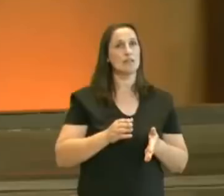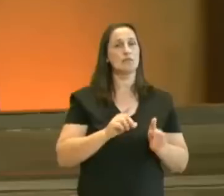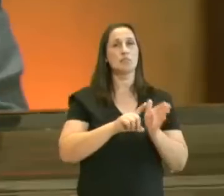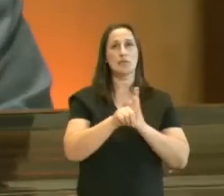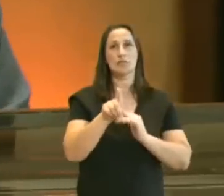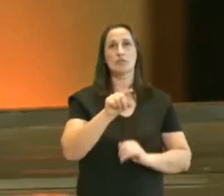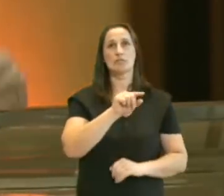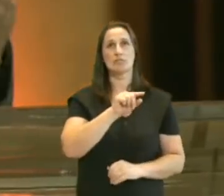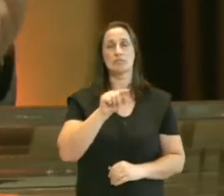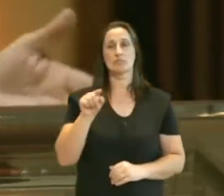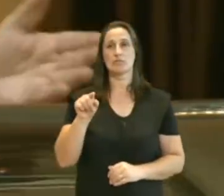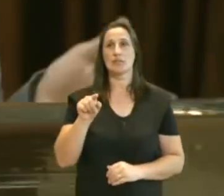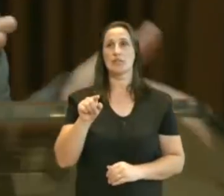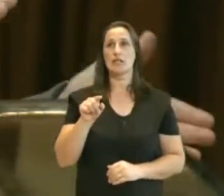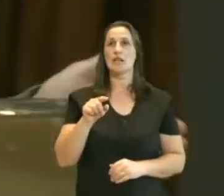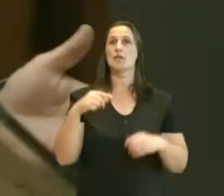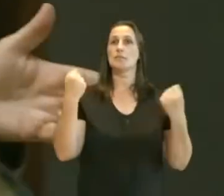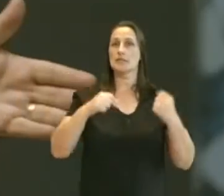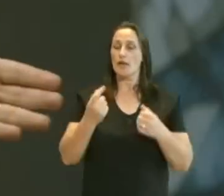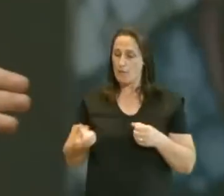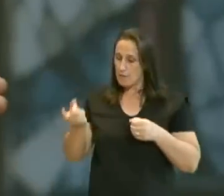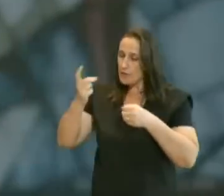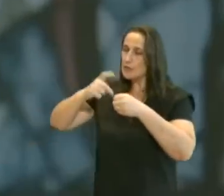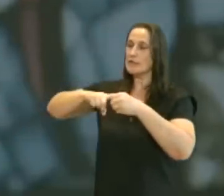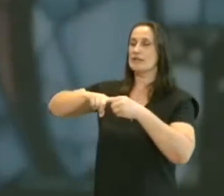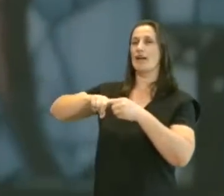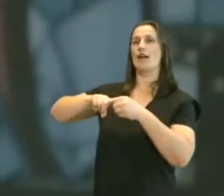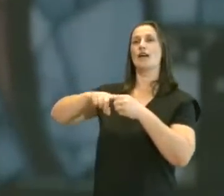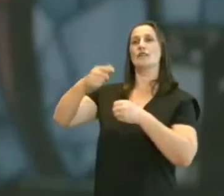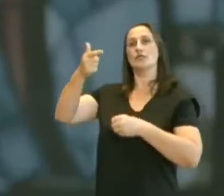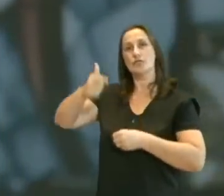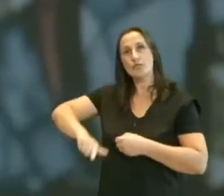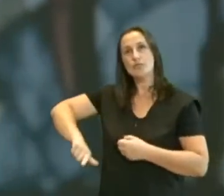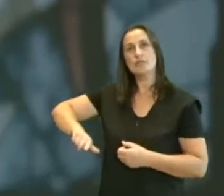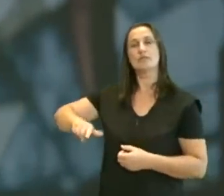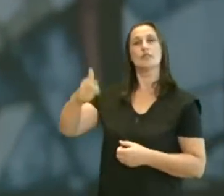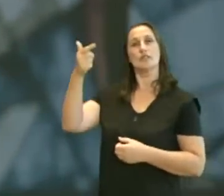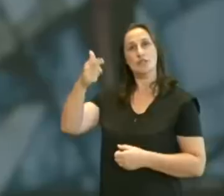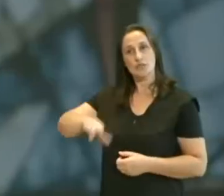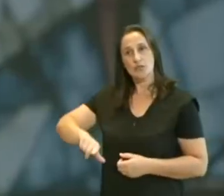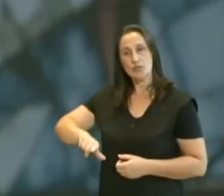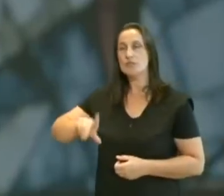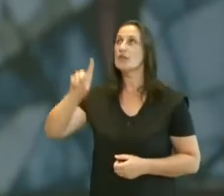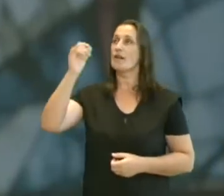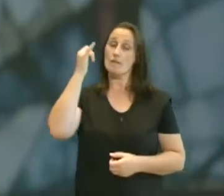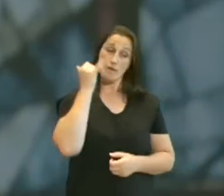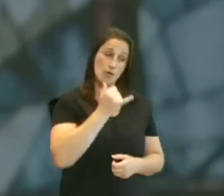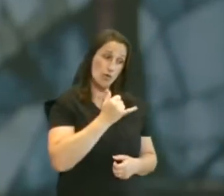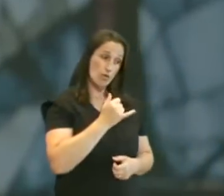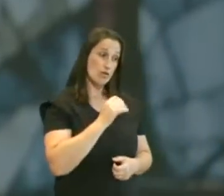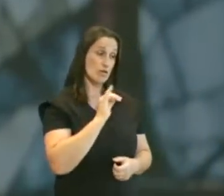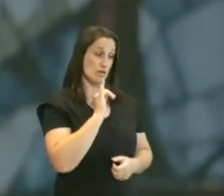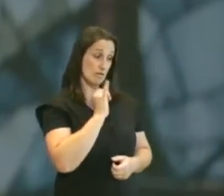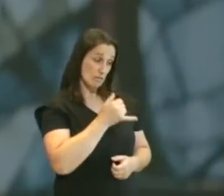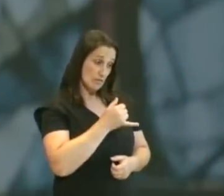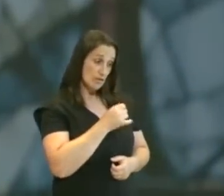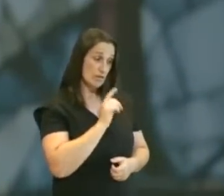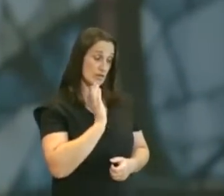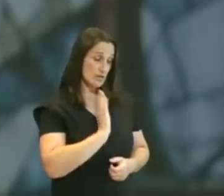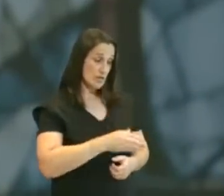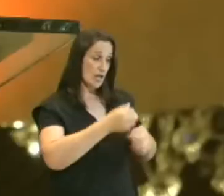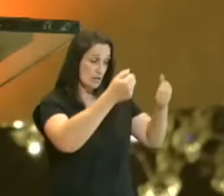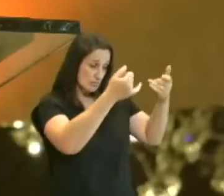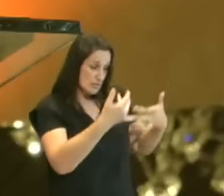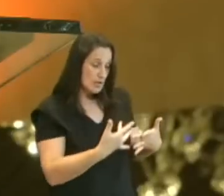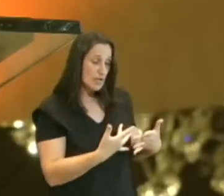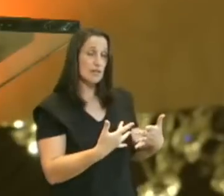E que a gente tem que voltar a caminhar de novo. Ele diz: escuta aqui, já não te falei, já não